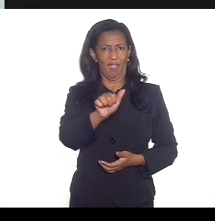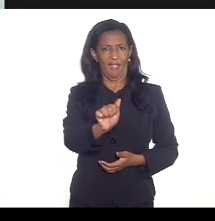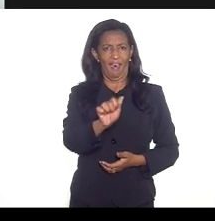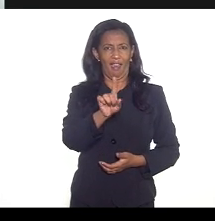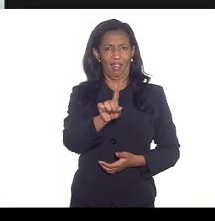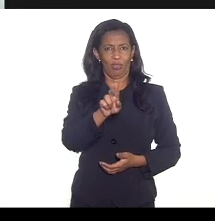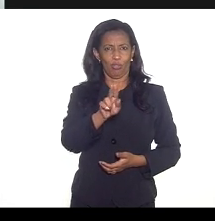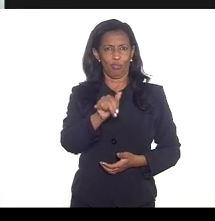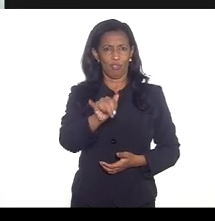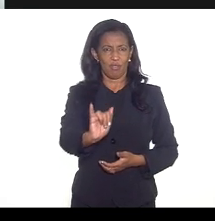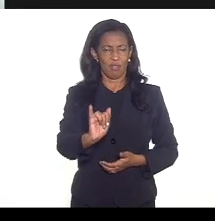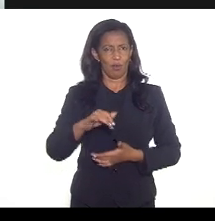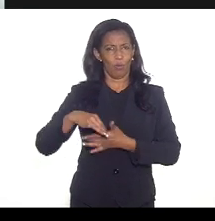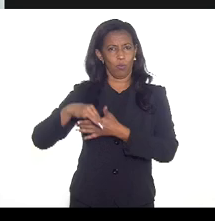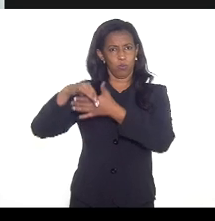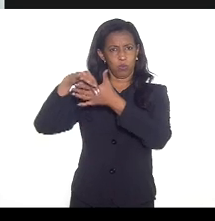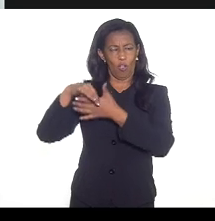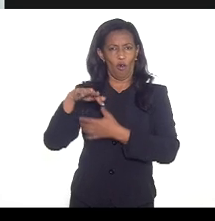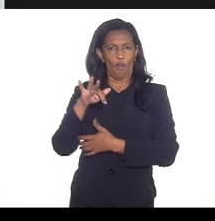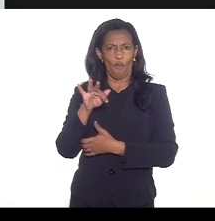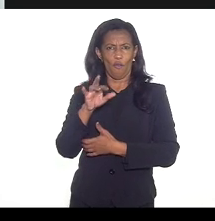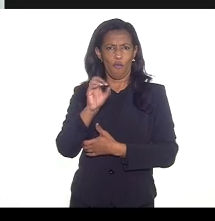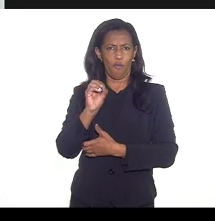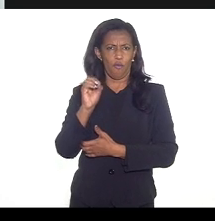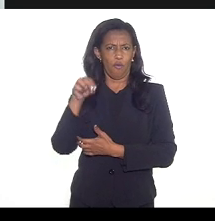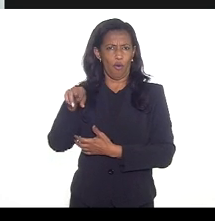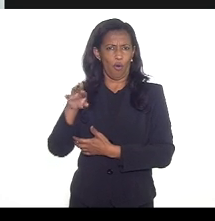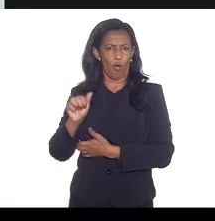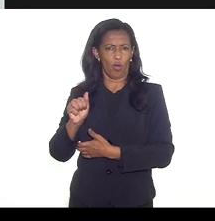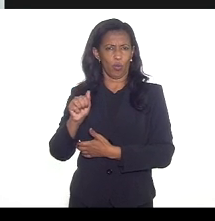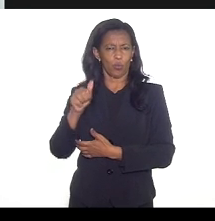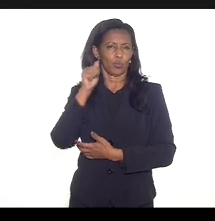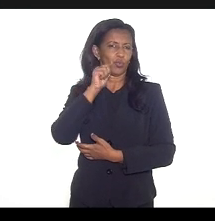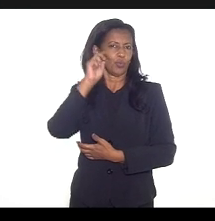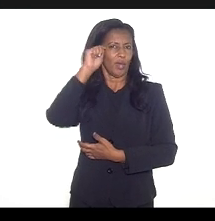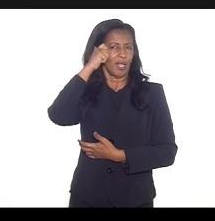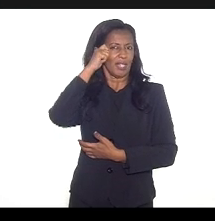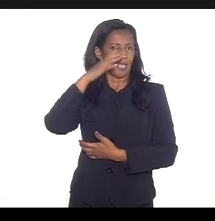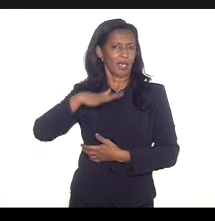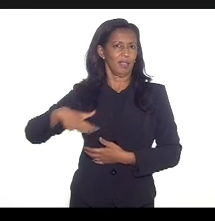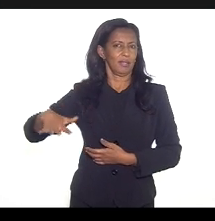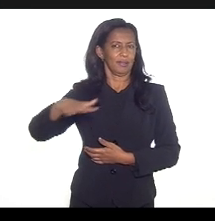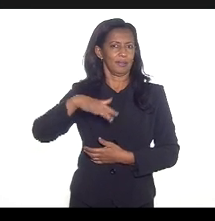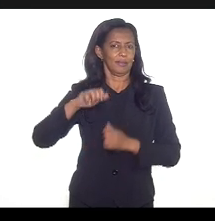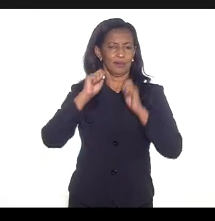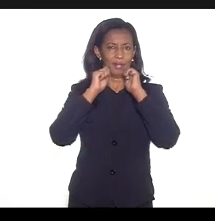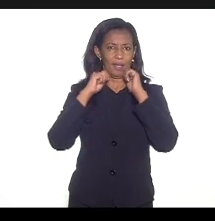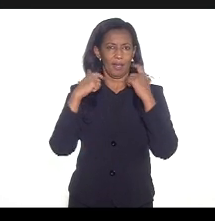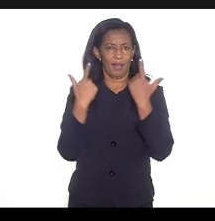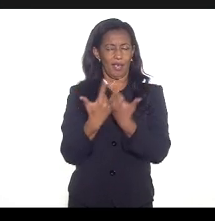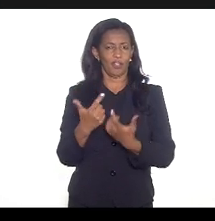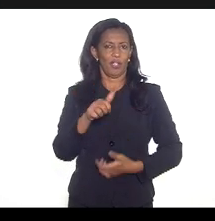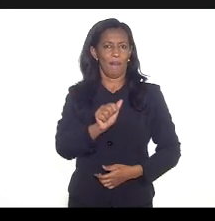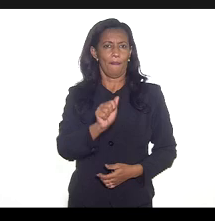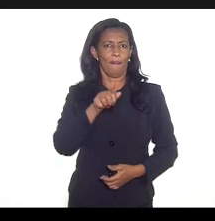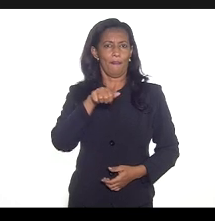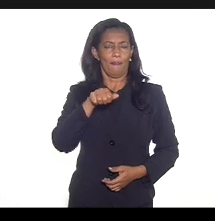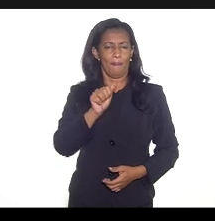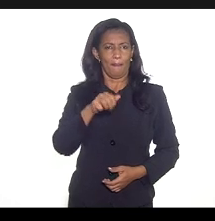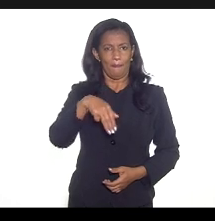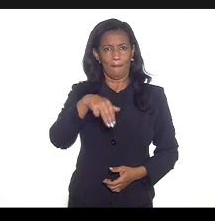Aduni Benton, representando o Fórum de Mulheres Negras da Alerj, Marielle Franco. Obrigado, Aduni.